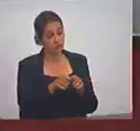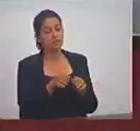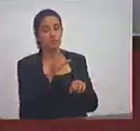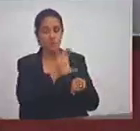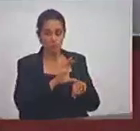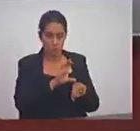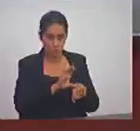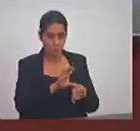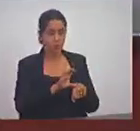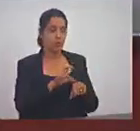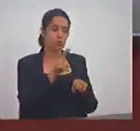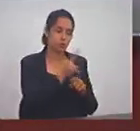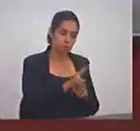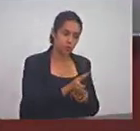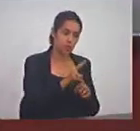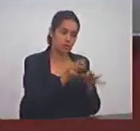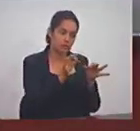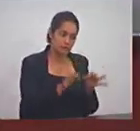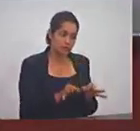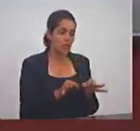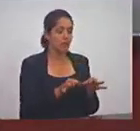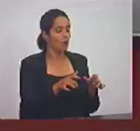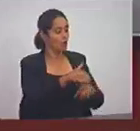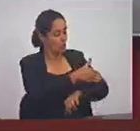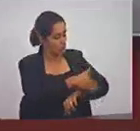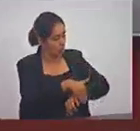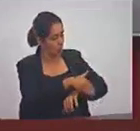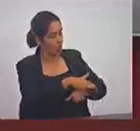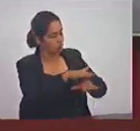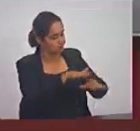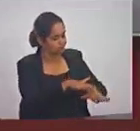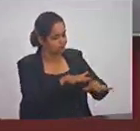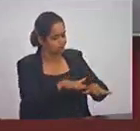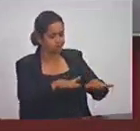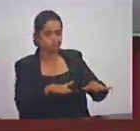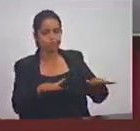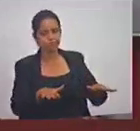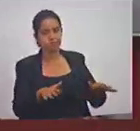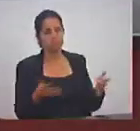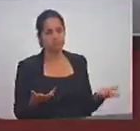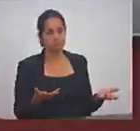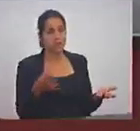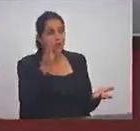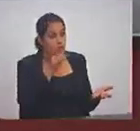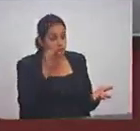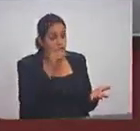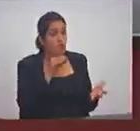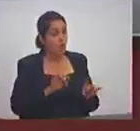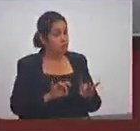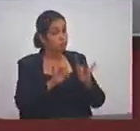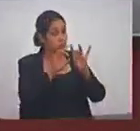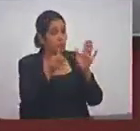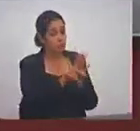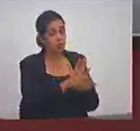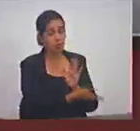terraplanagem de Votuporanga, ou a prefeitura contratar uma pessoa por período determinado para que passe